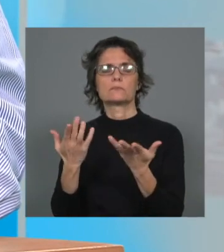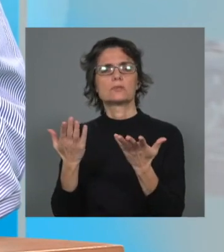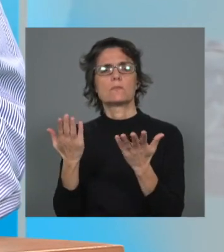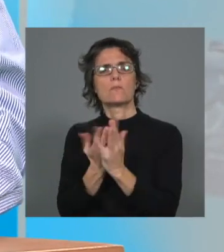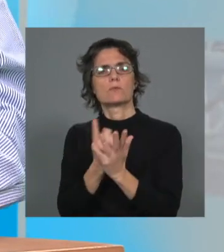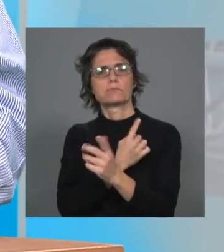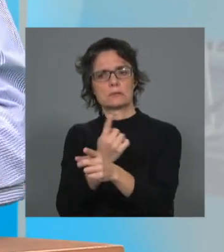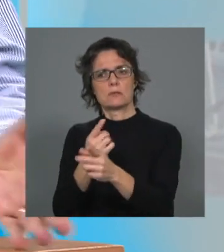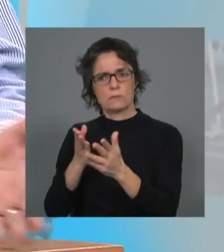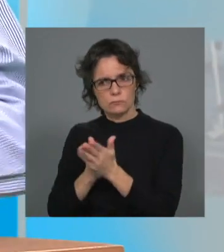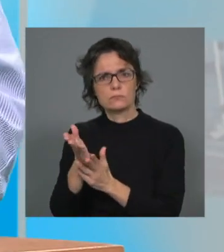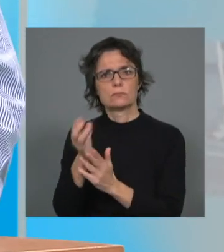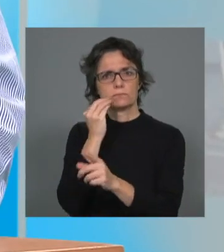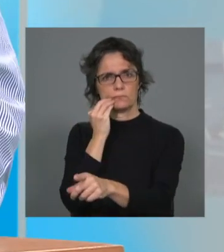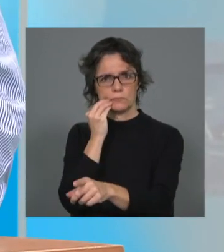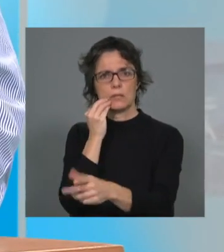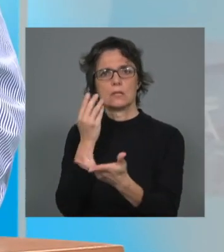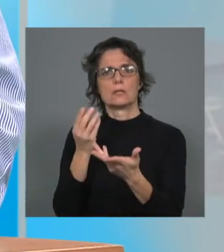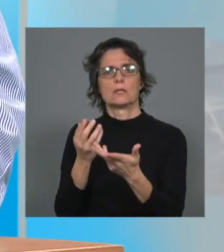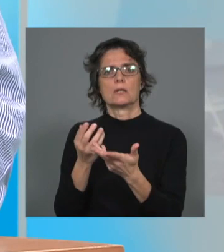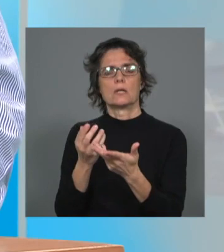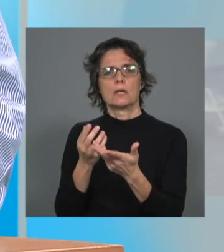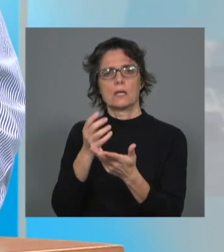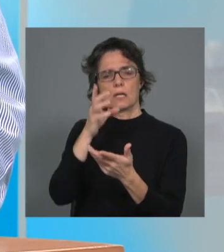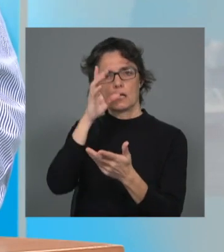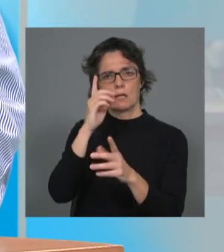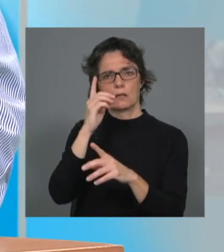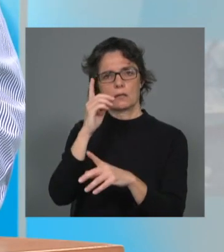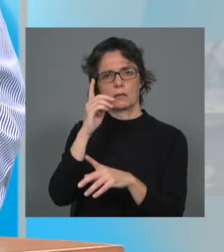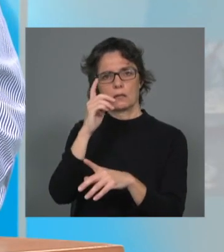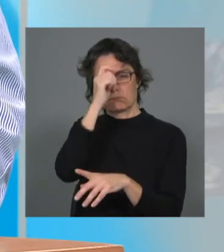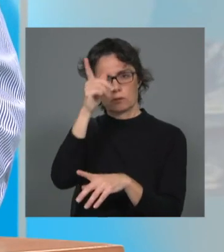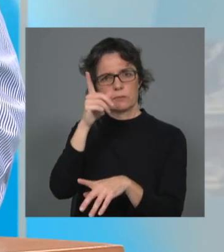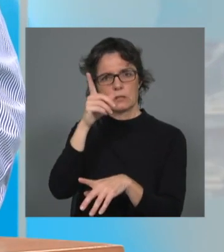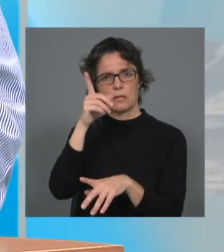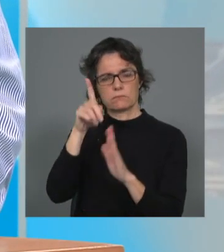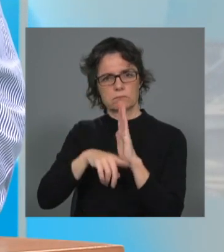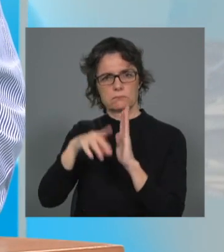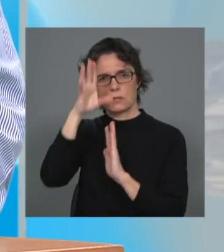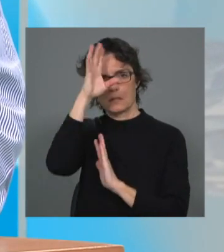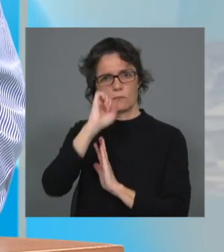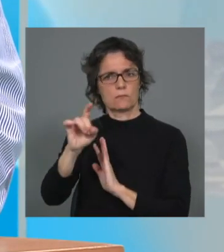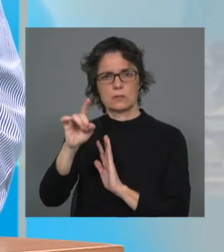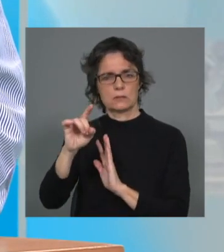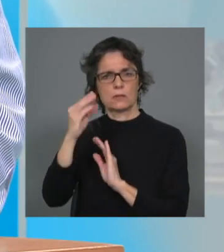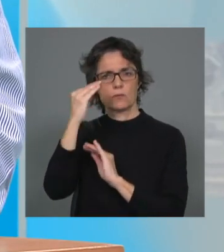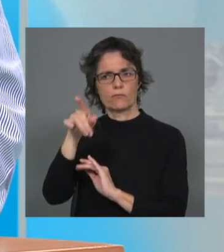escolar, cumprindo efetivamente as prerrogativas do Ministério, que é o número de dias que efetivamente